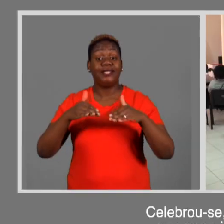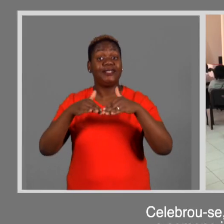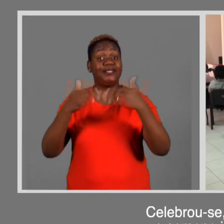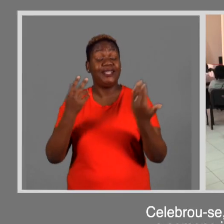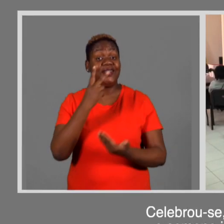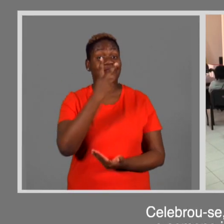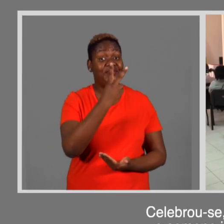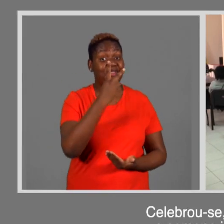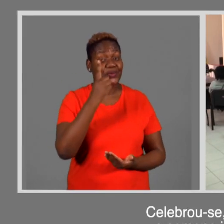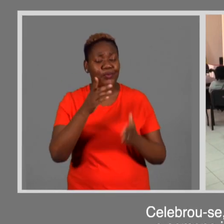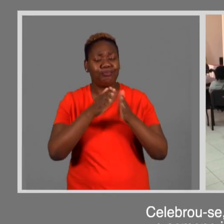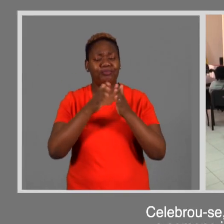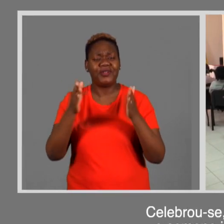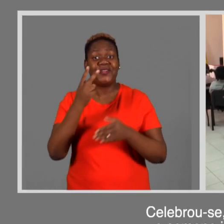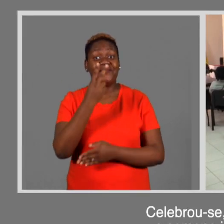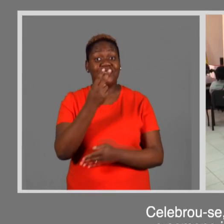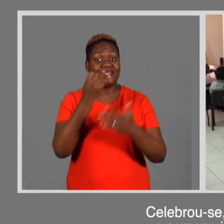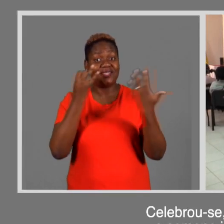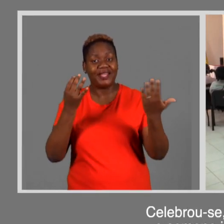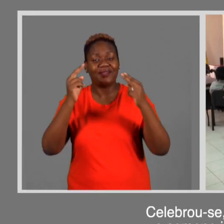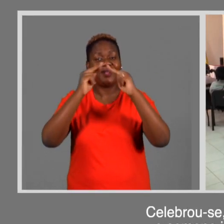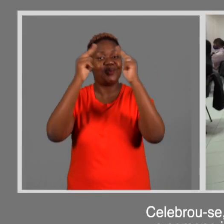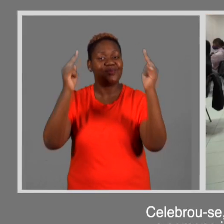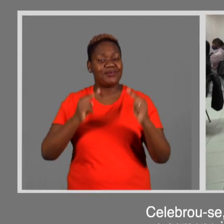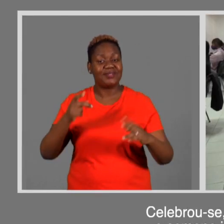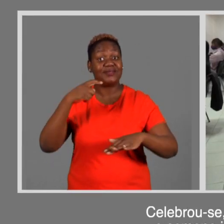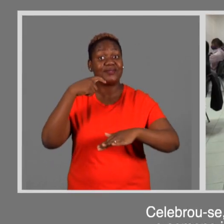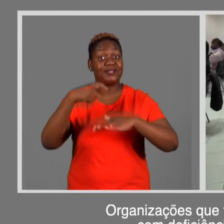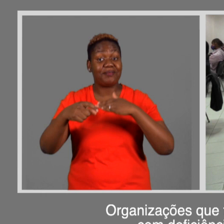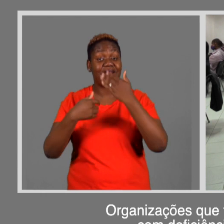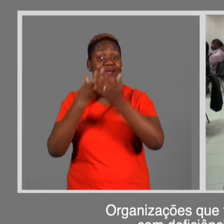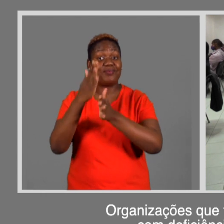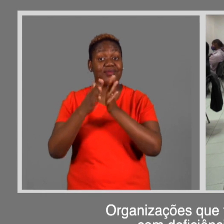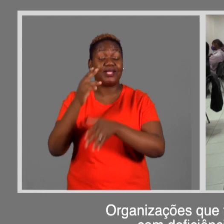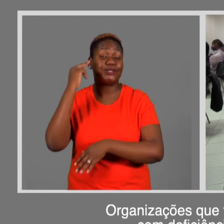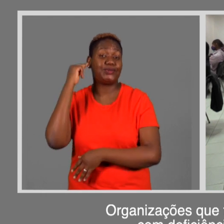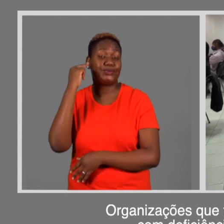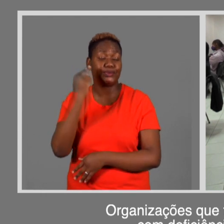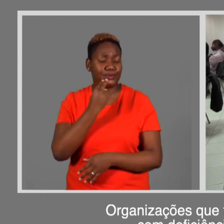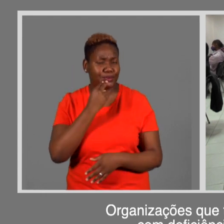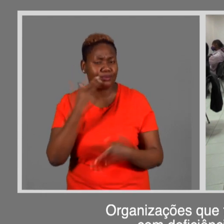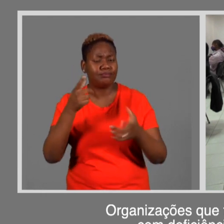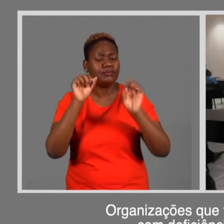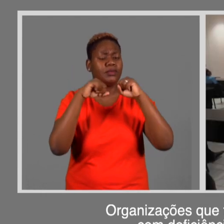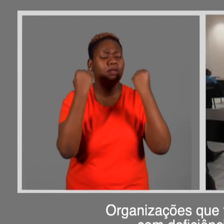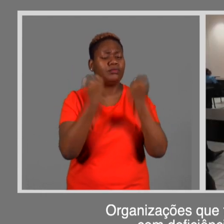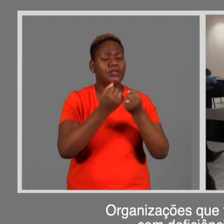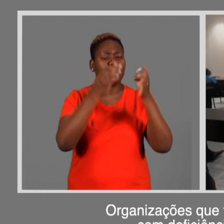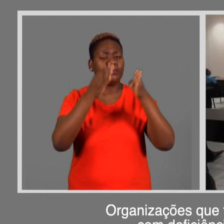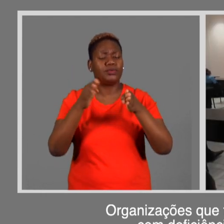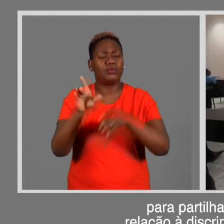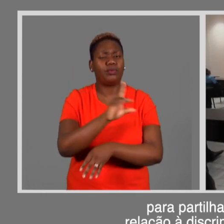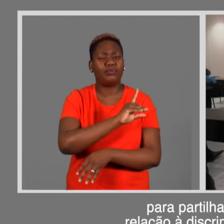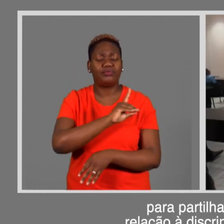Celebrou-se de 21 a 27 de setembro a Semana Internacional dos Surdos, organizações que trabalham em prol das pessoas com